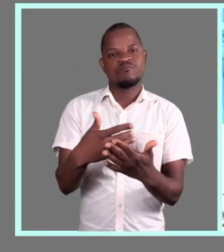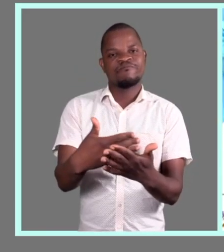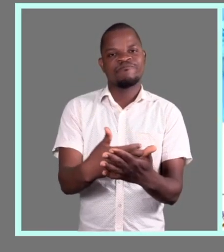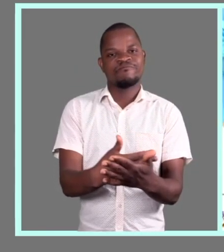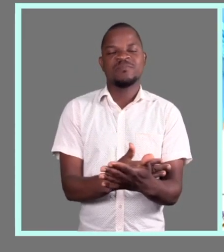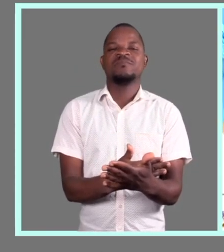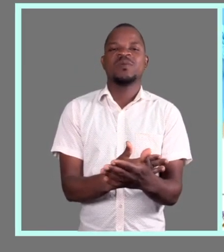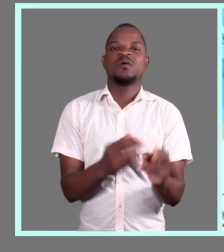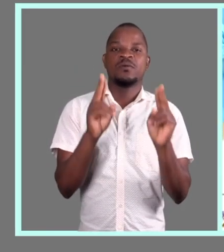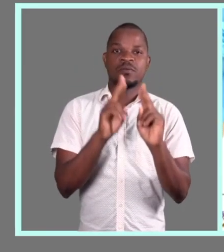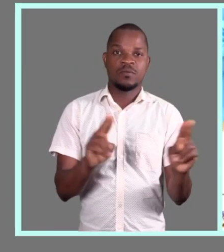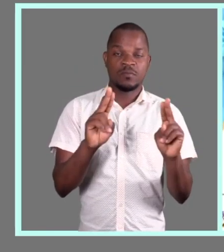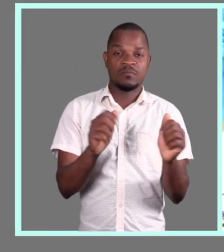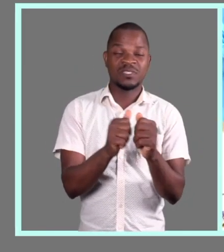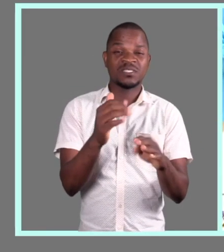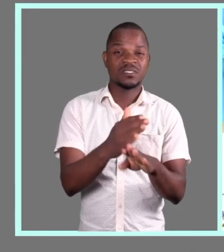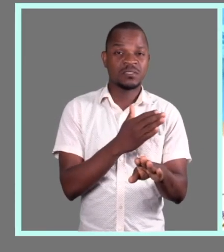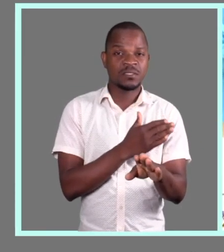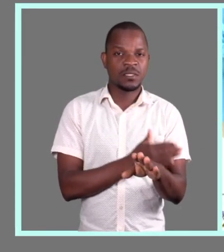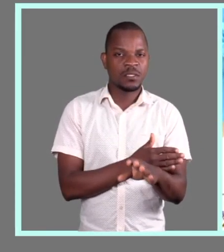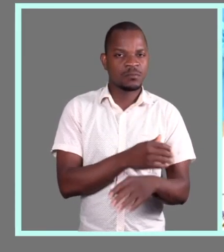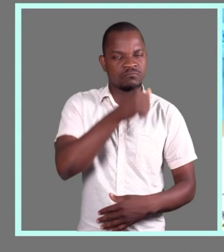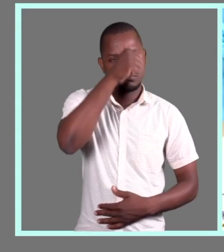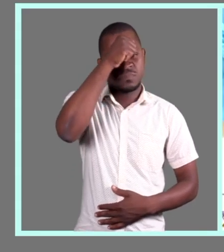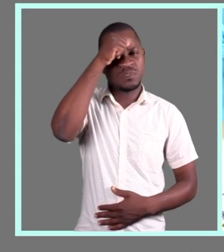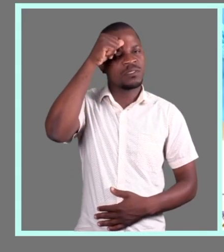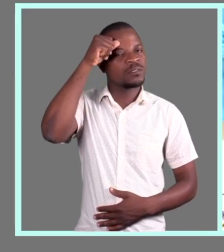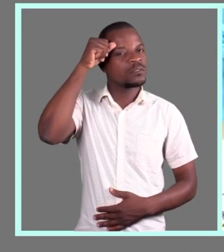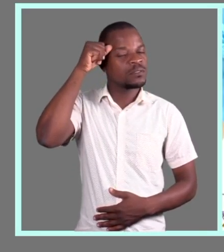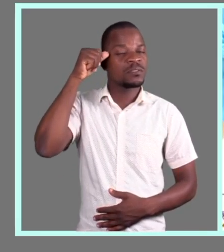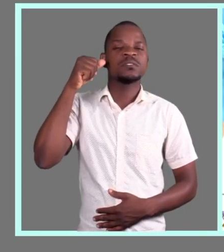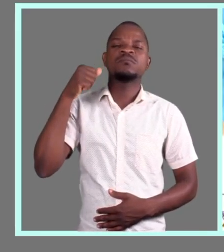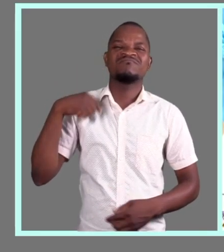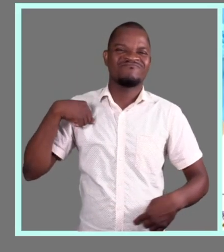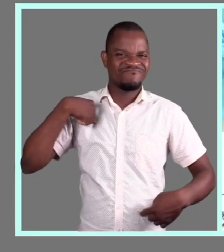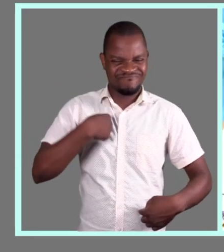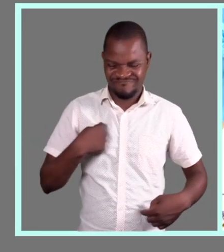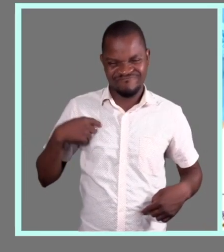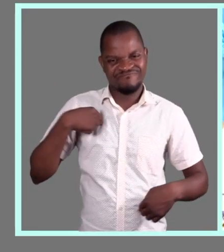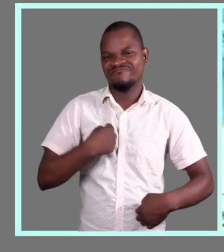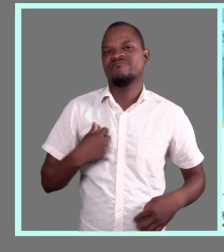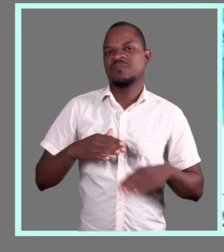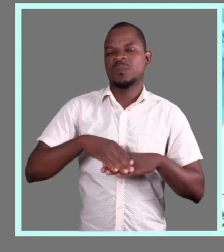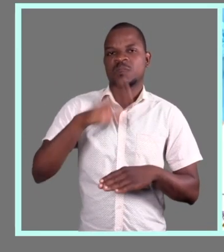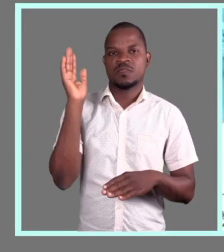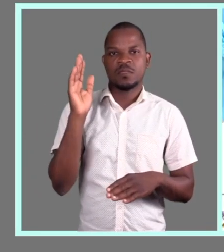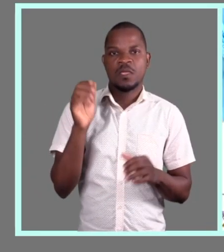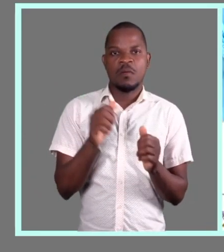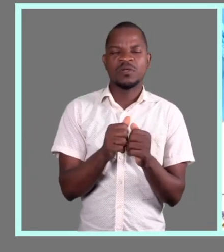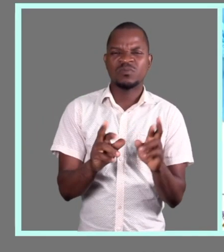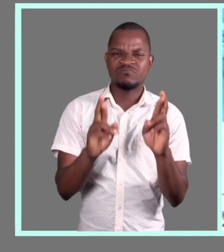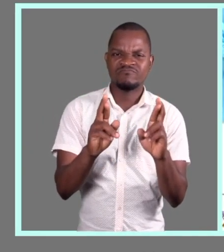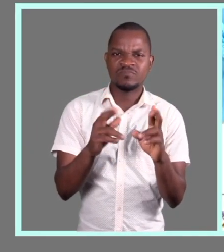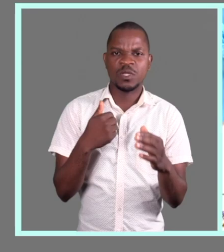como estamos nos habituando, fica tudo normal. Mas, quando chegou mesmo, aquilo nos mandava até